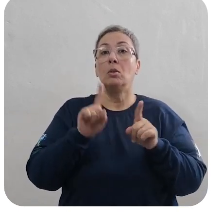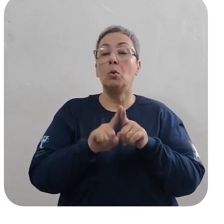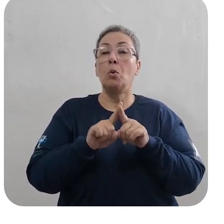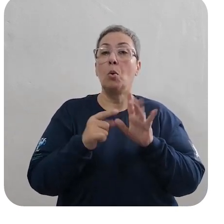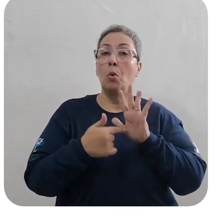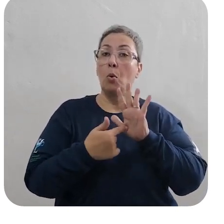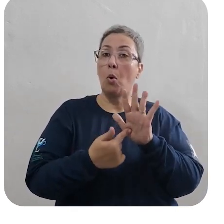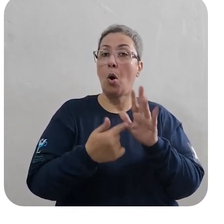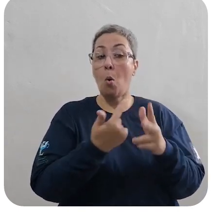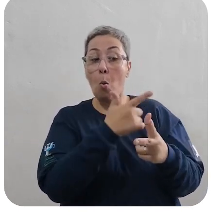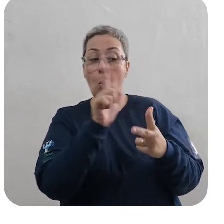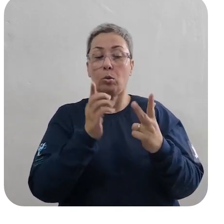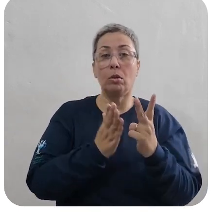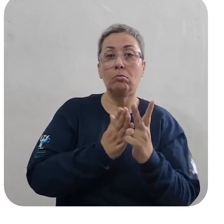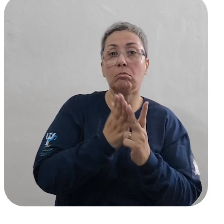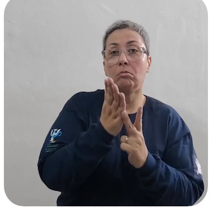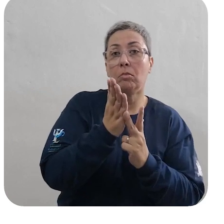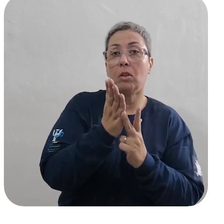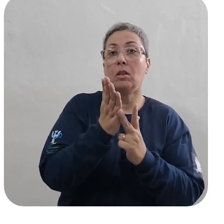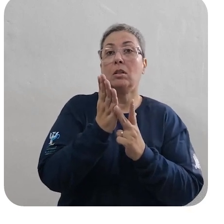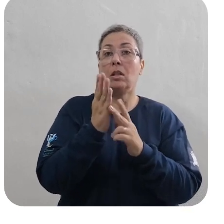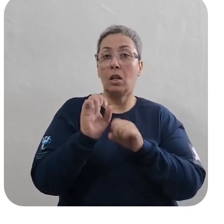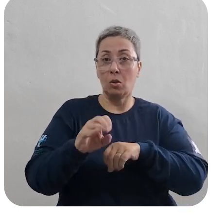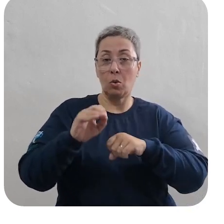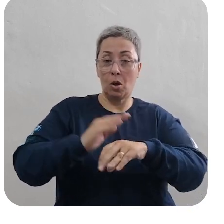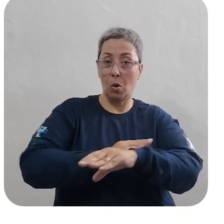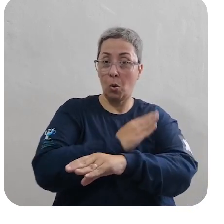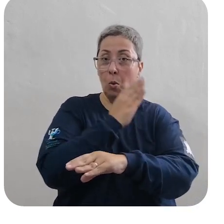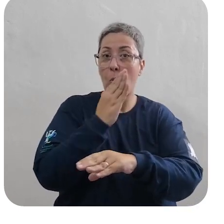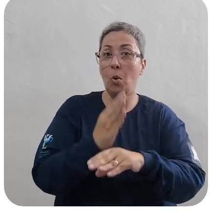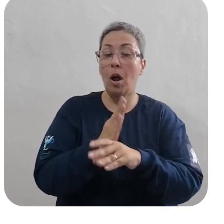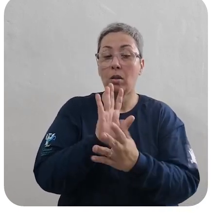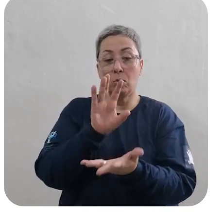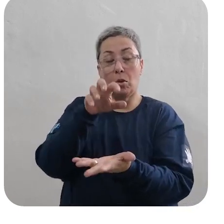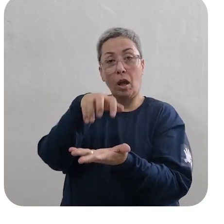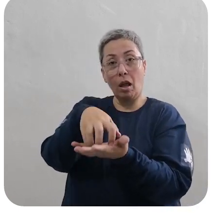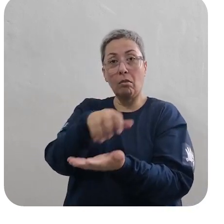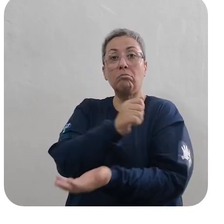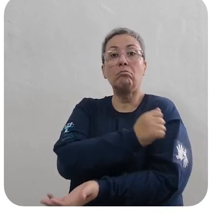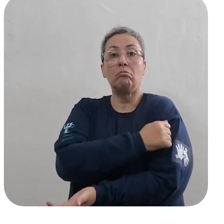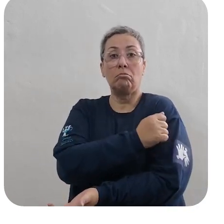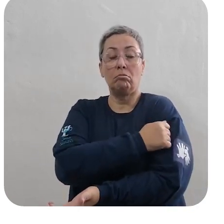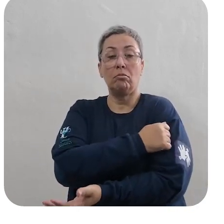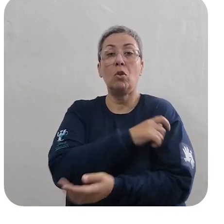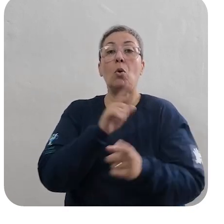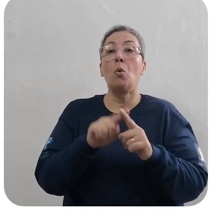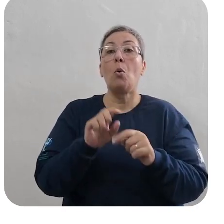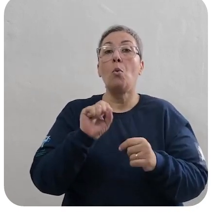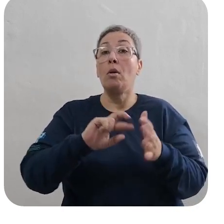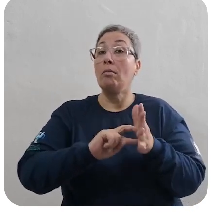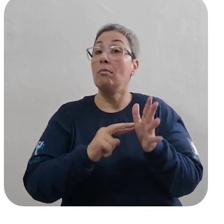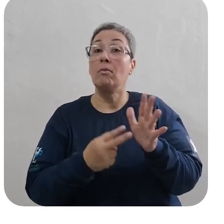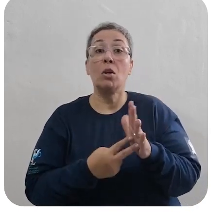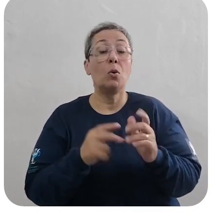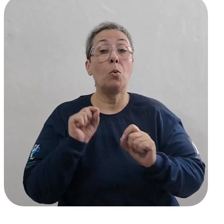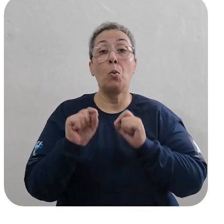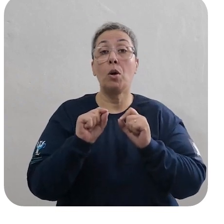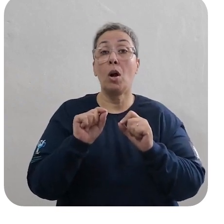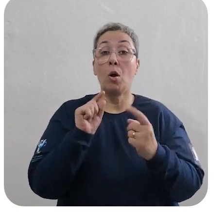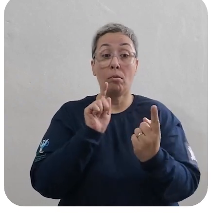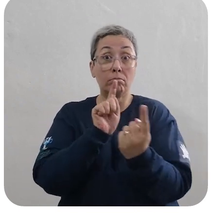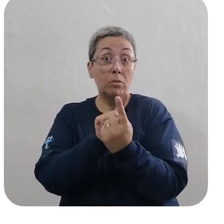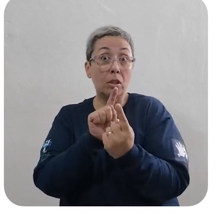aqui trazemos um outro aspecto da educação integral, a centralidade no educando, ou seja,